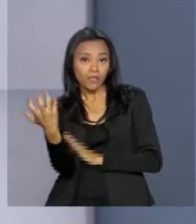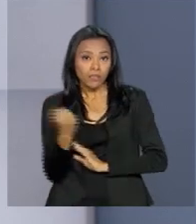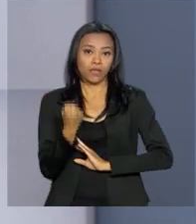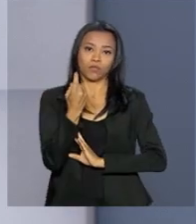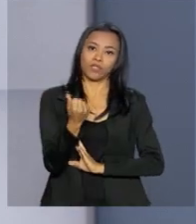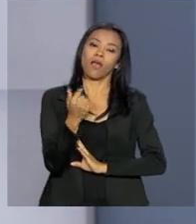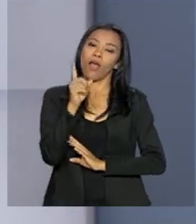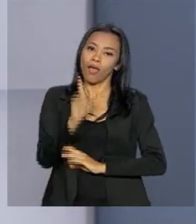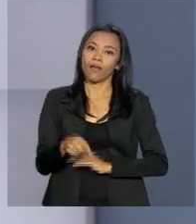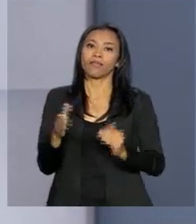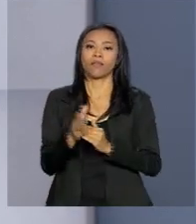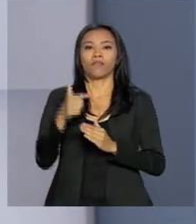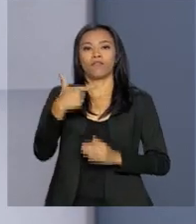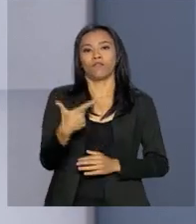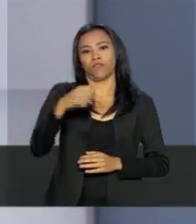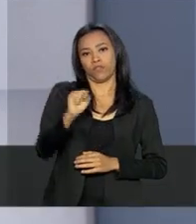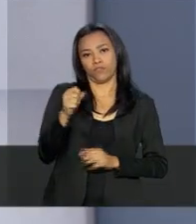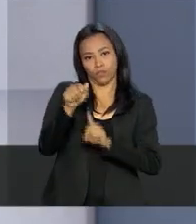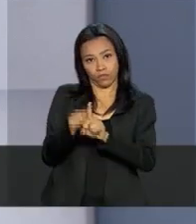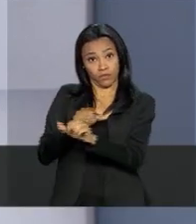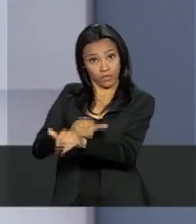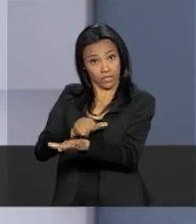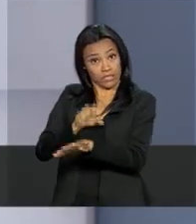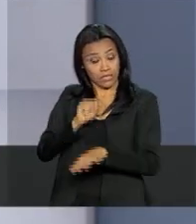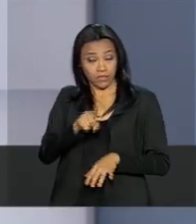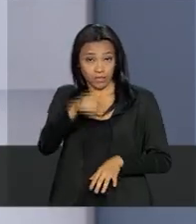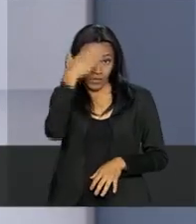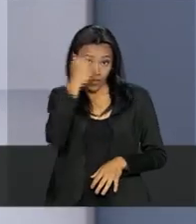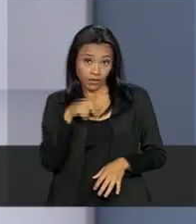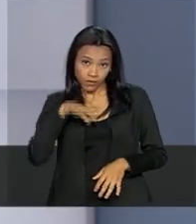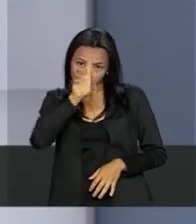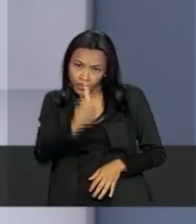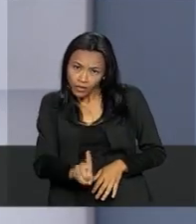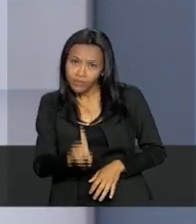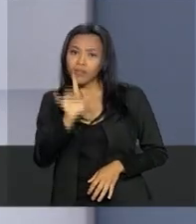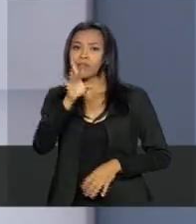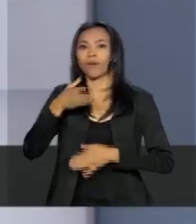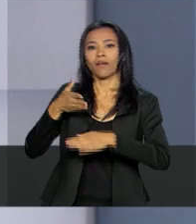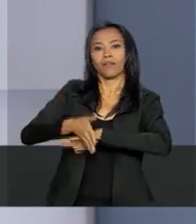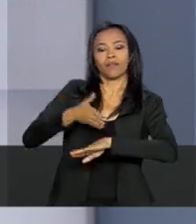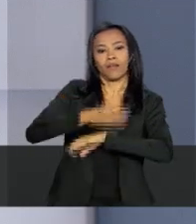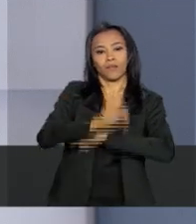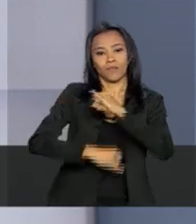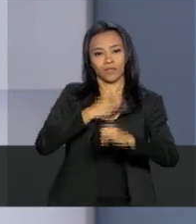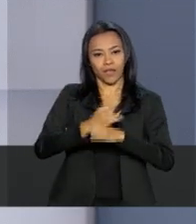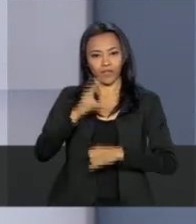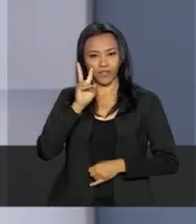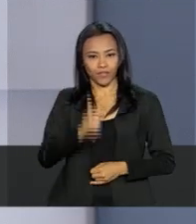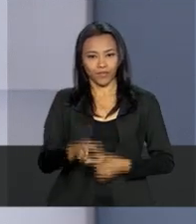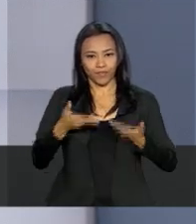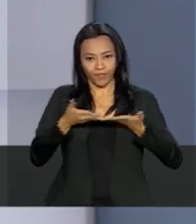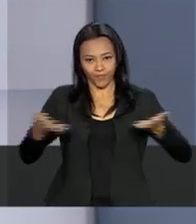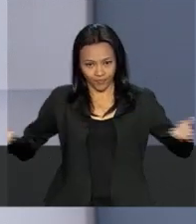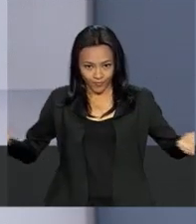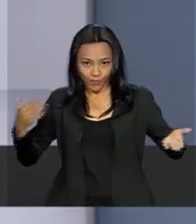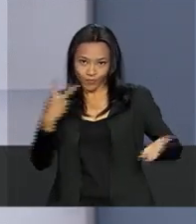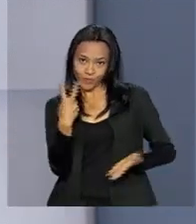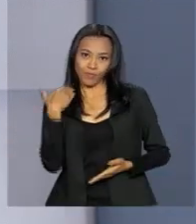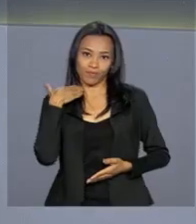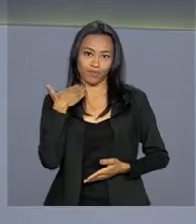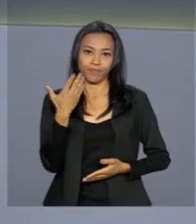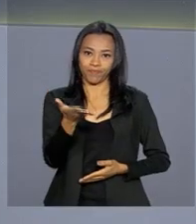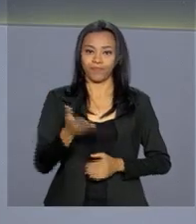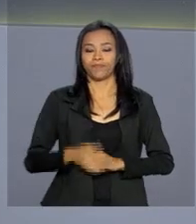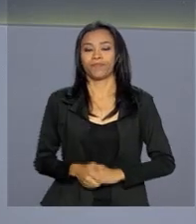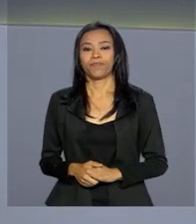28 de setembro e para saber se você tem direito basta acessar o site do banco do brasil e da caixa econômica